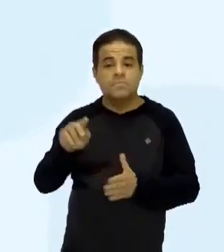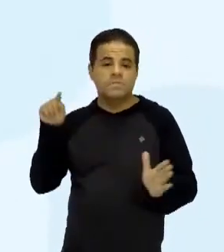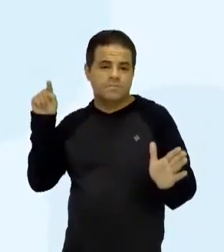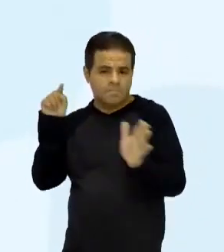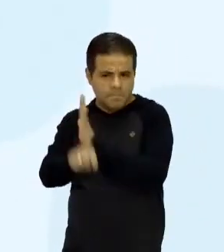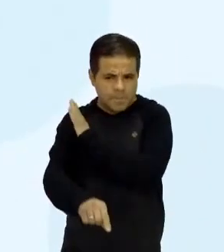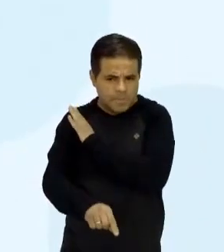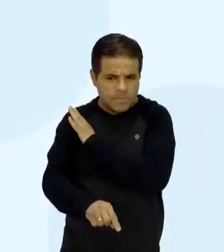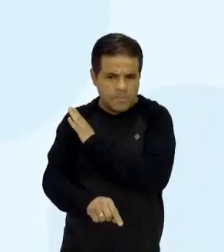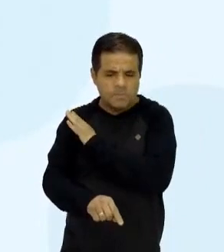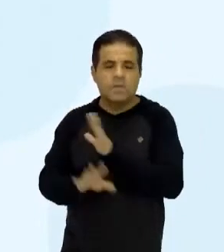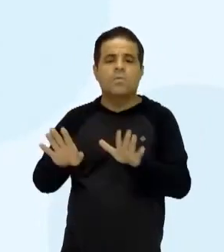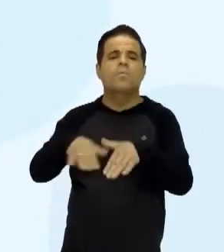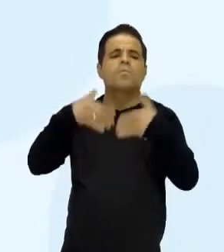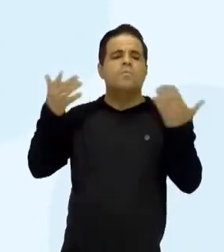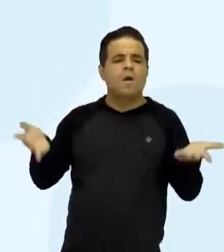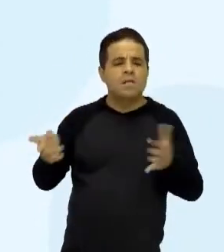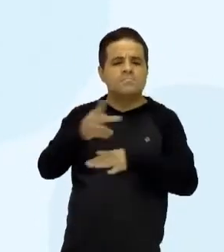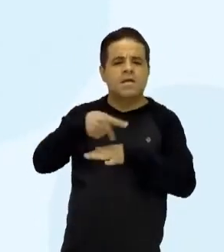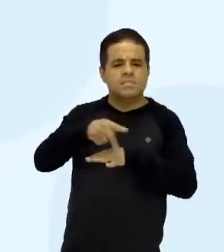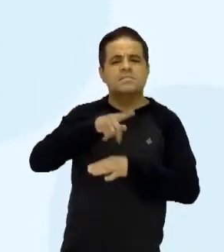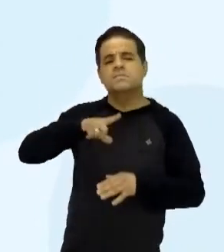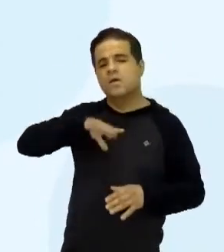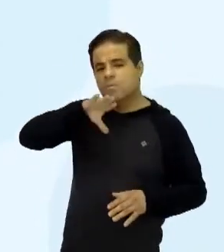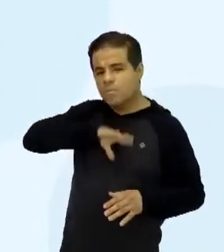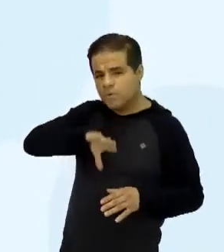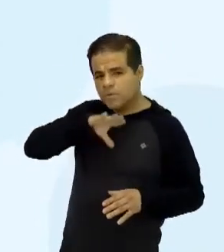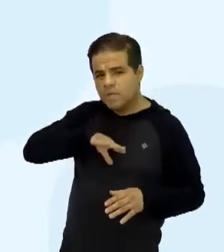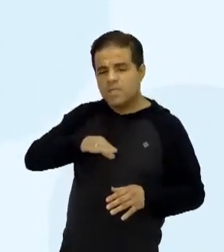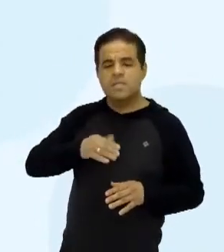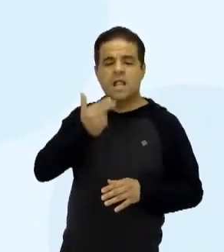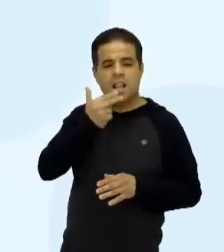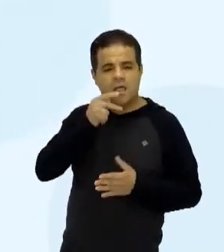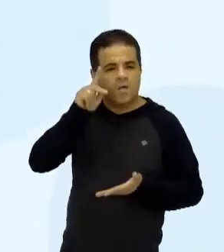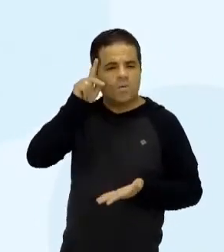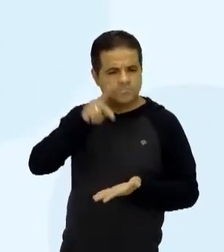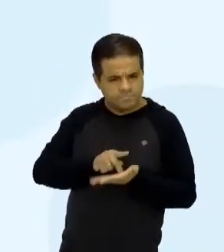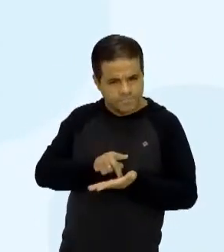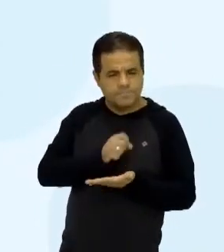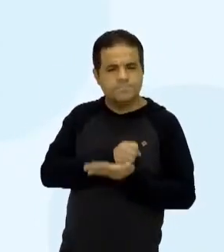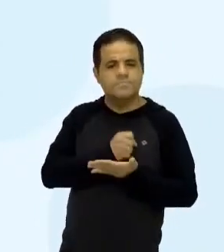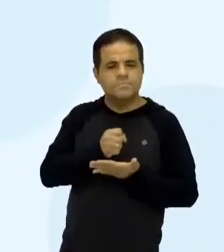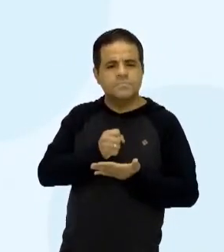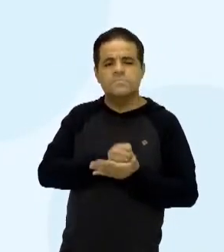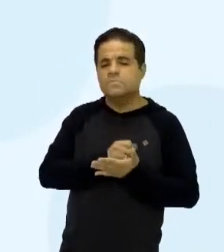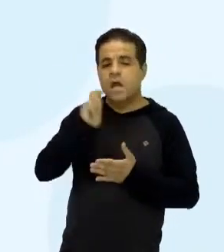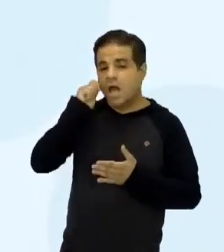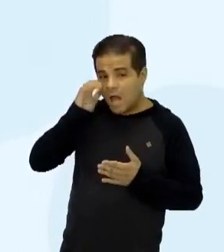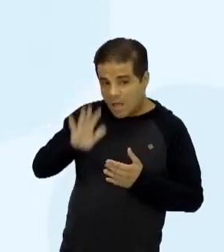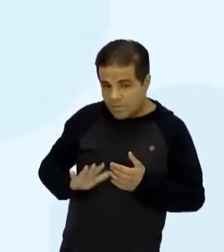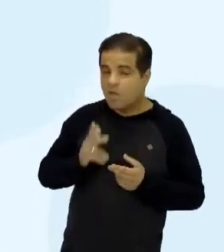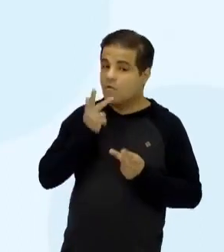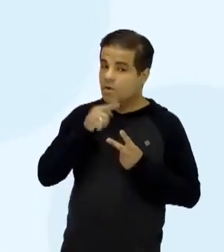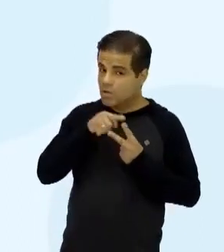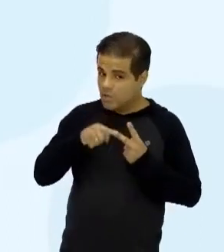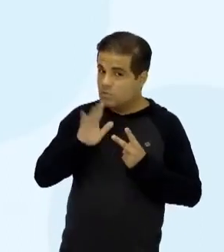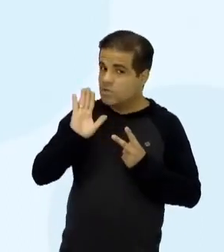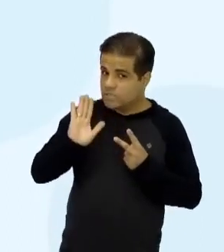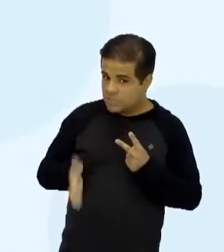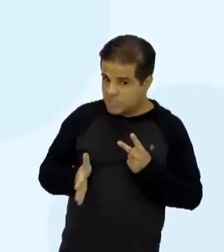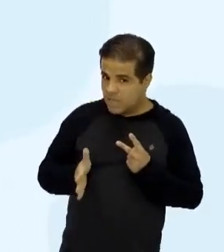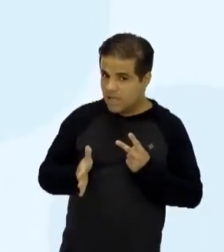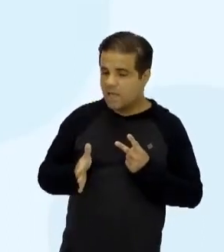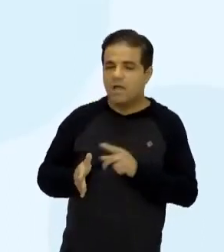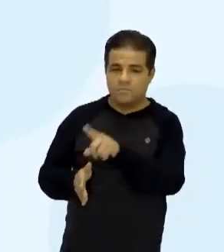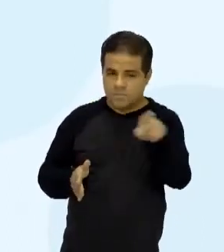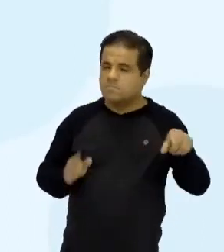seguinte questão. Isso. Quais países têm o português como língua oficial na África? Eu dei a dica de 2. Legal, hein? Entendeu?